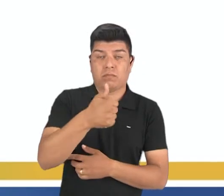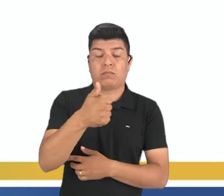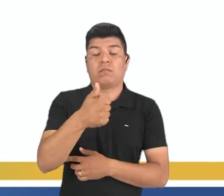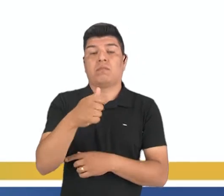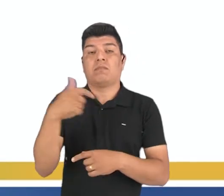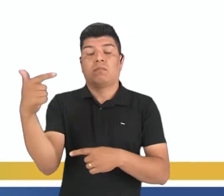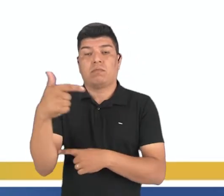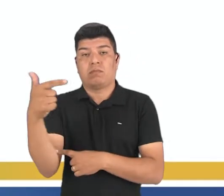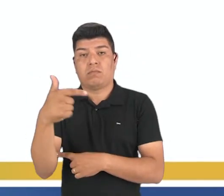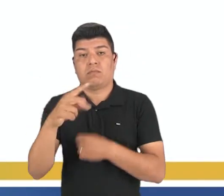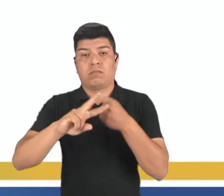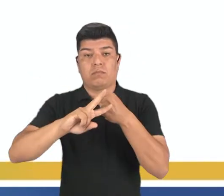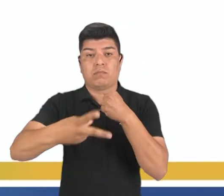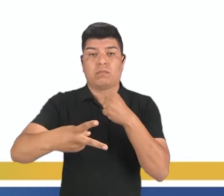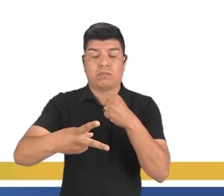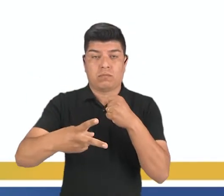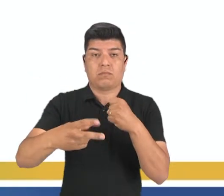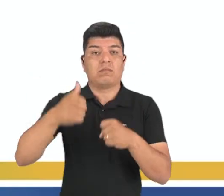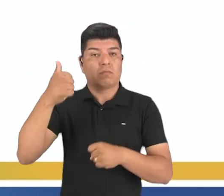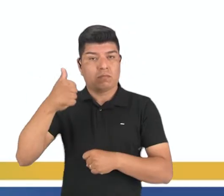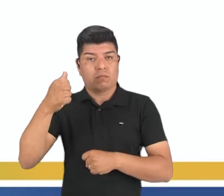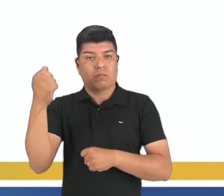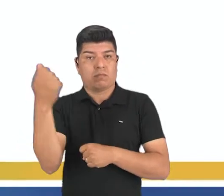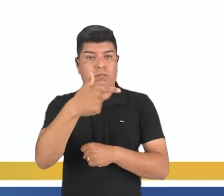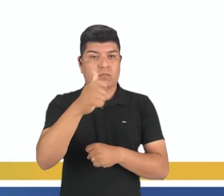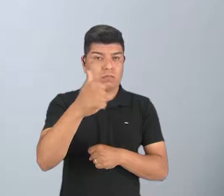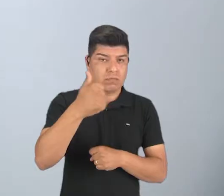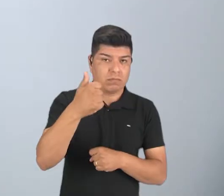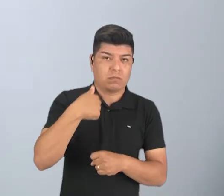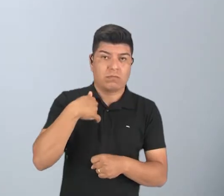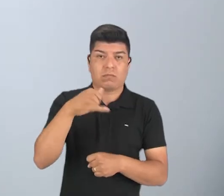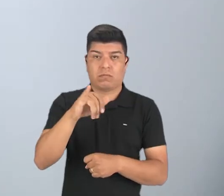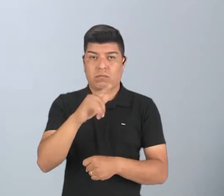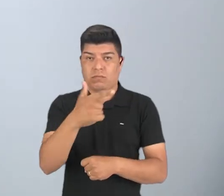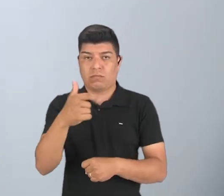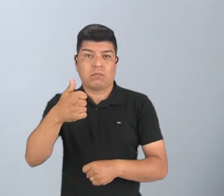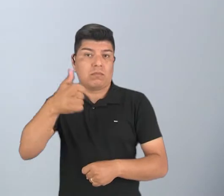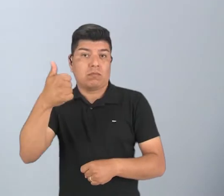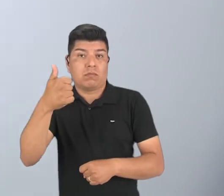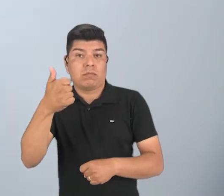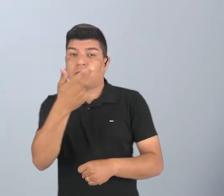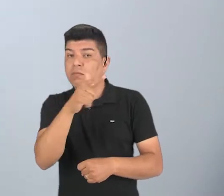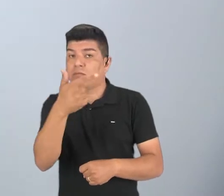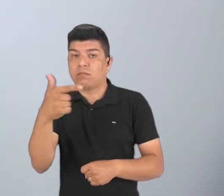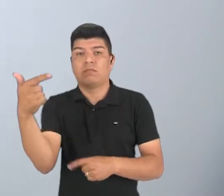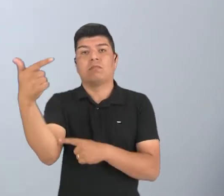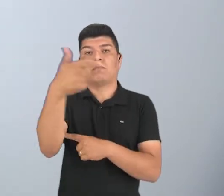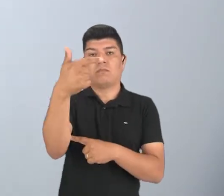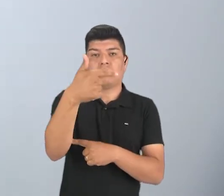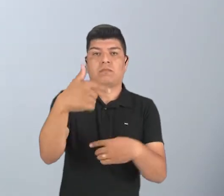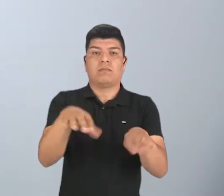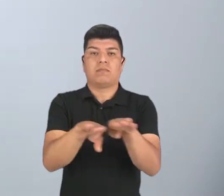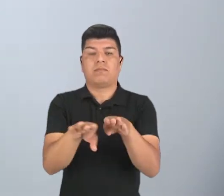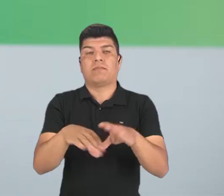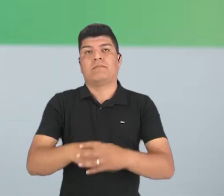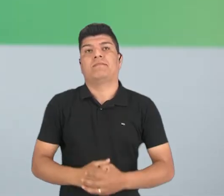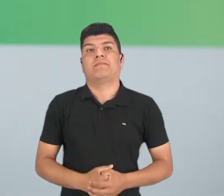uma consequência do primeiro, ou seja, se não tivesse aí o primeiro, nós não teríamos o